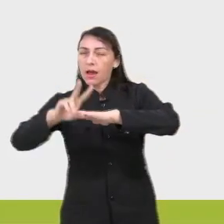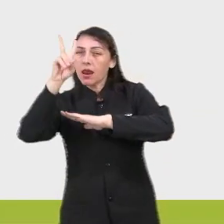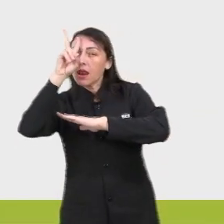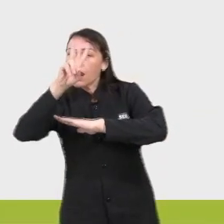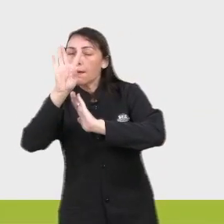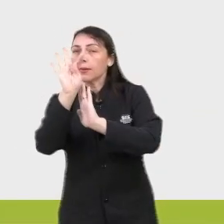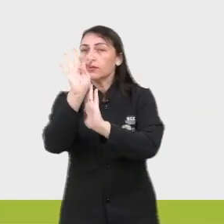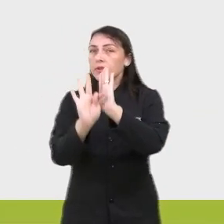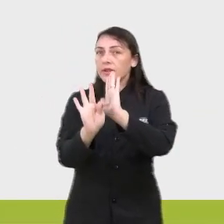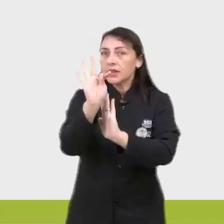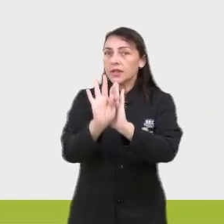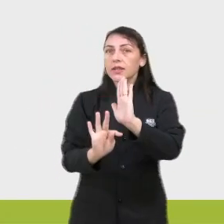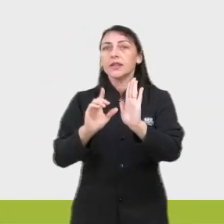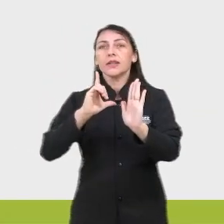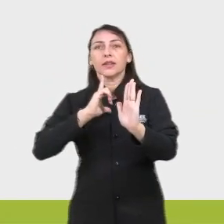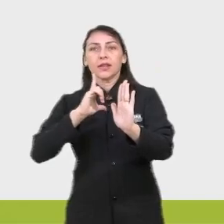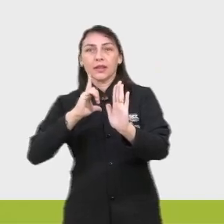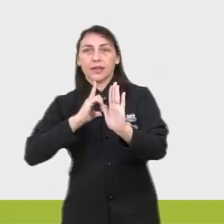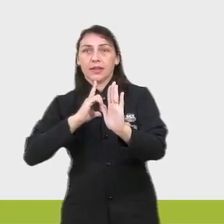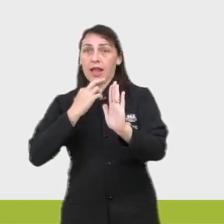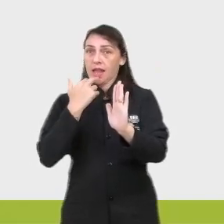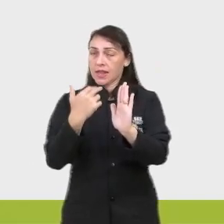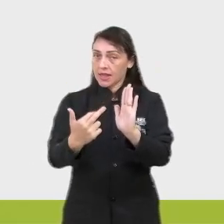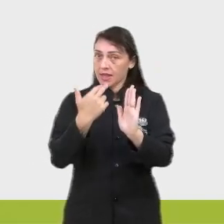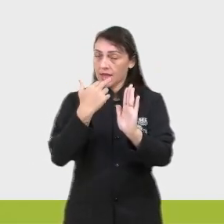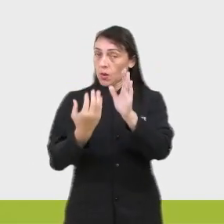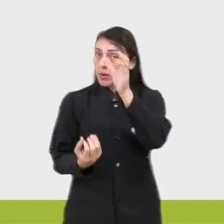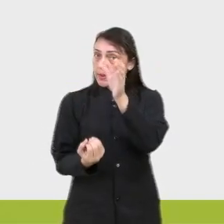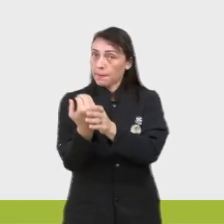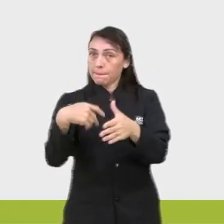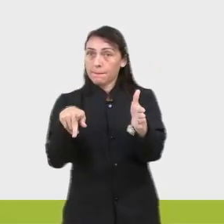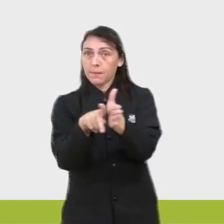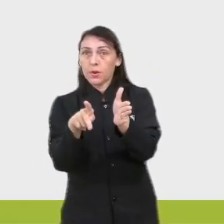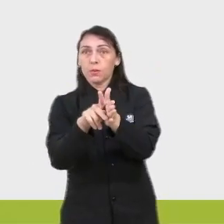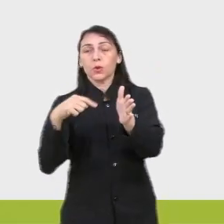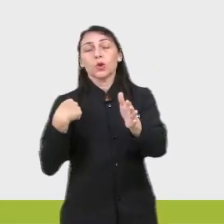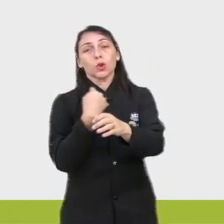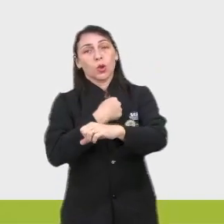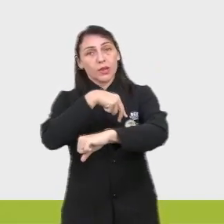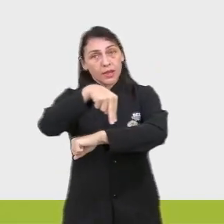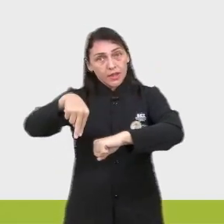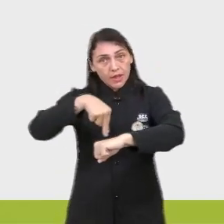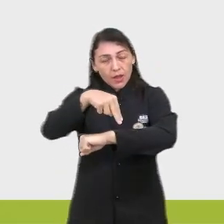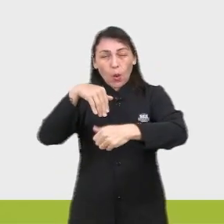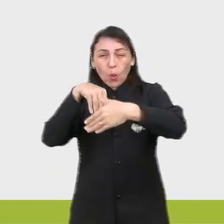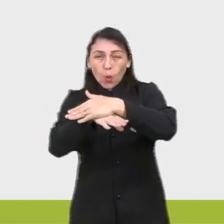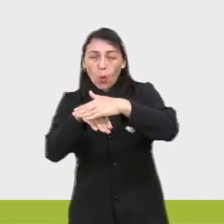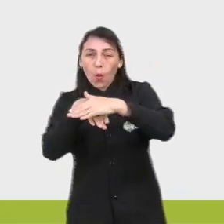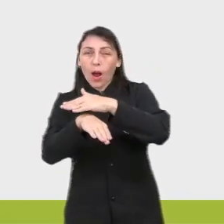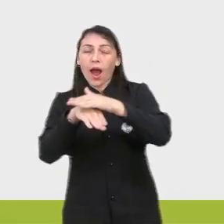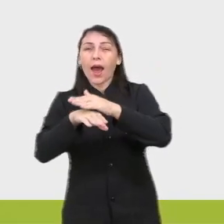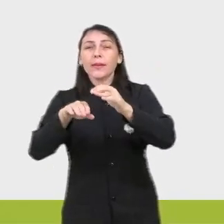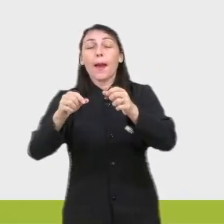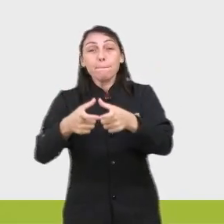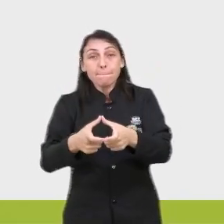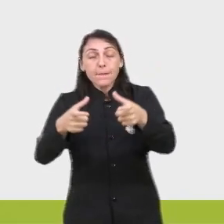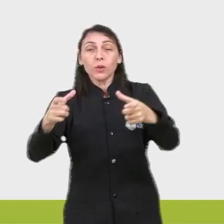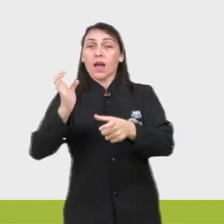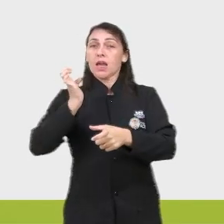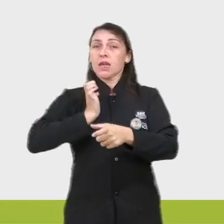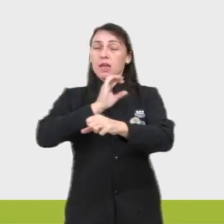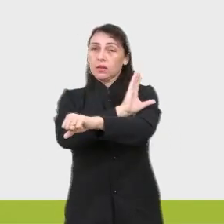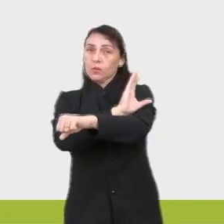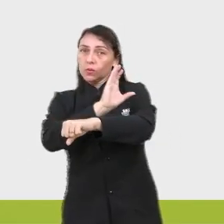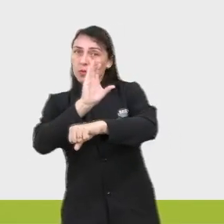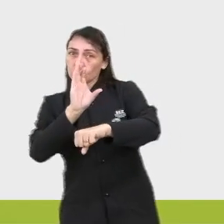daquele texto? Nós temos assim: las lenguas originárias de nuestra nación guardan gran parte de la riqueza